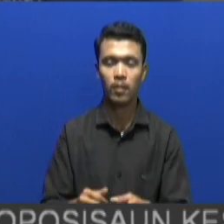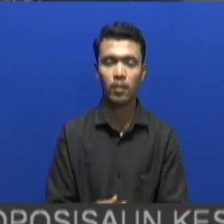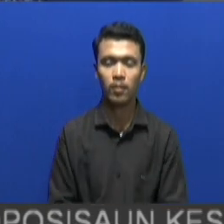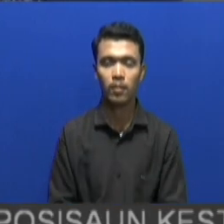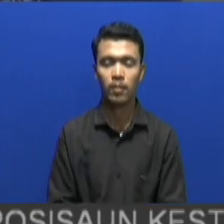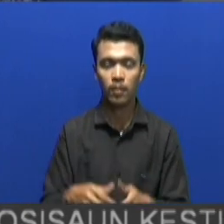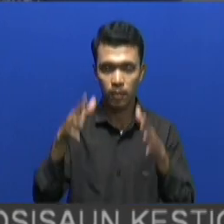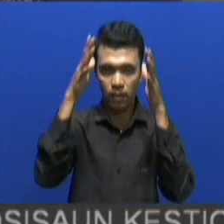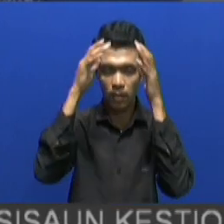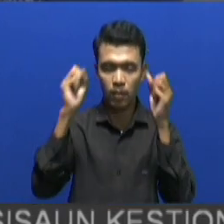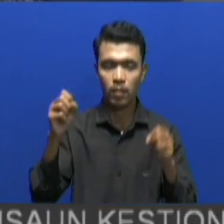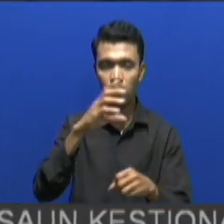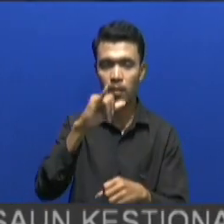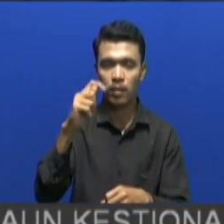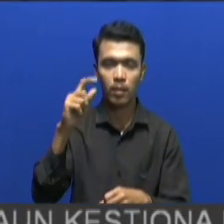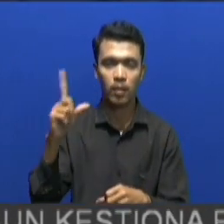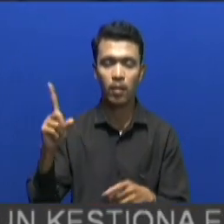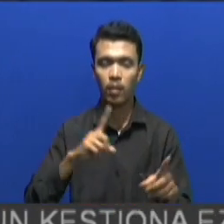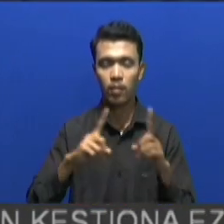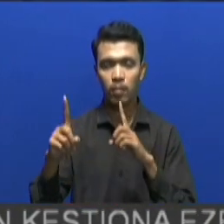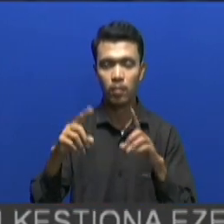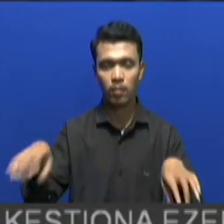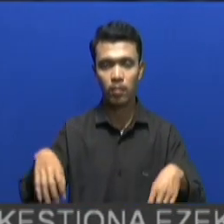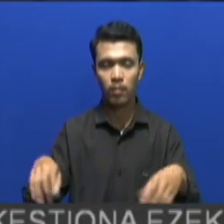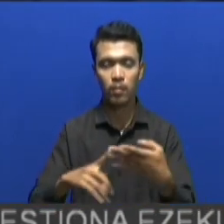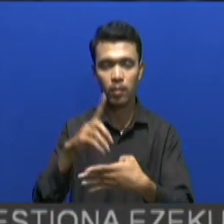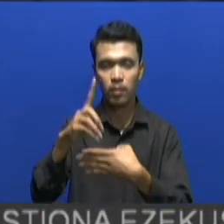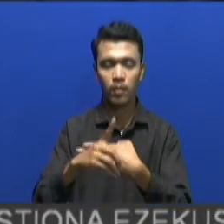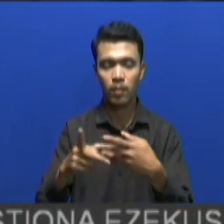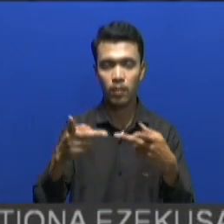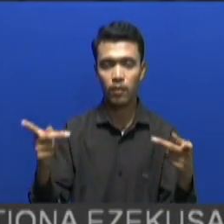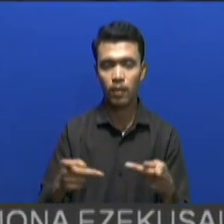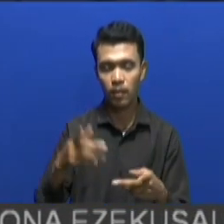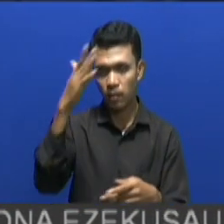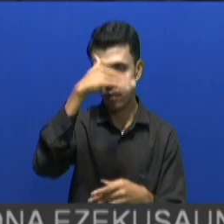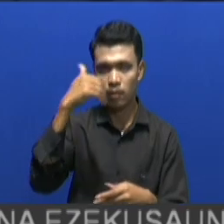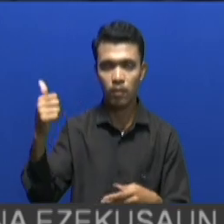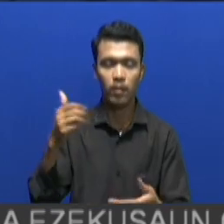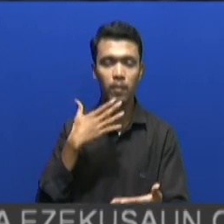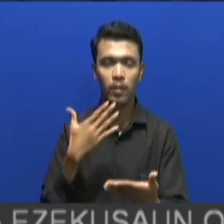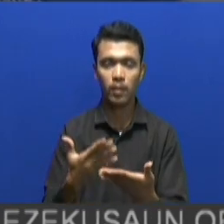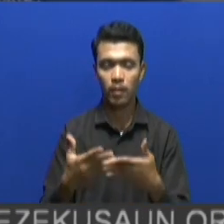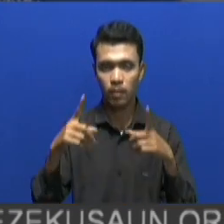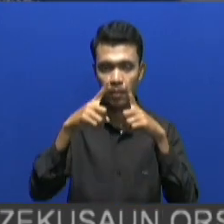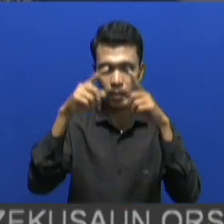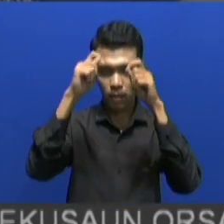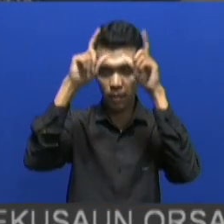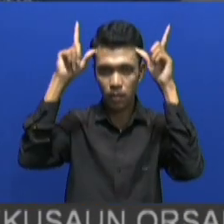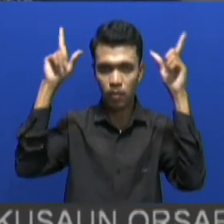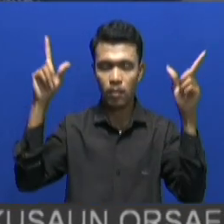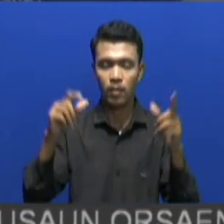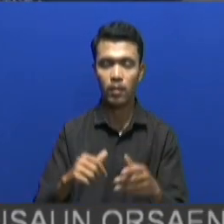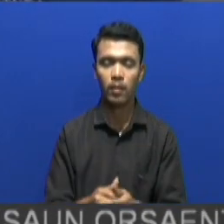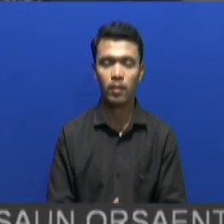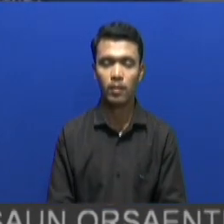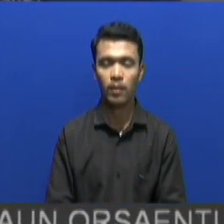CCITL, Galia Rosso, pronto, colabora com o desenvolve o setor turismo, neve ia potencial para Timor-Leste. Se parte do setor